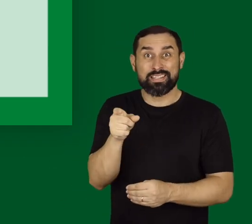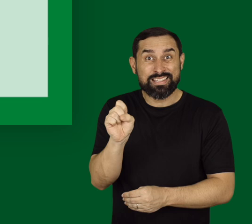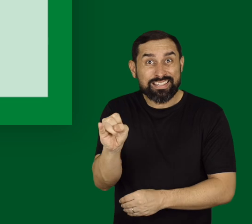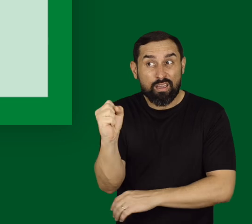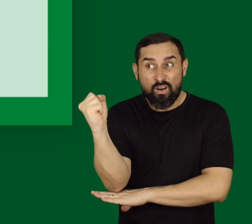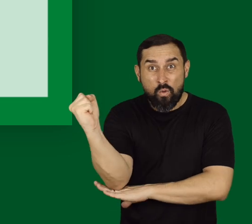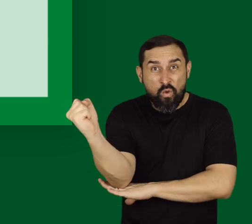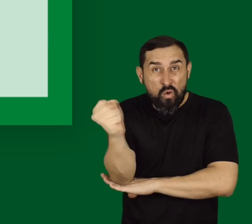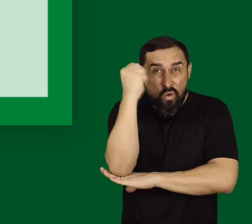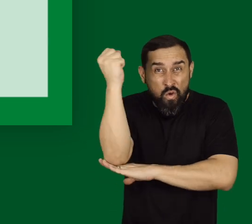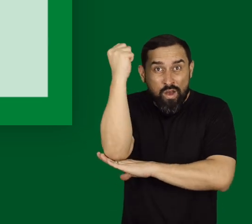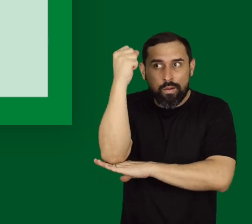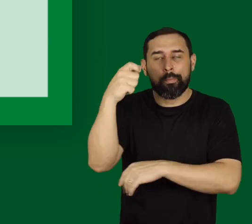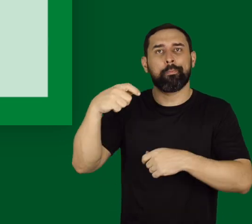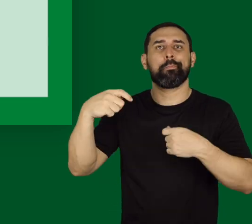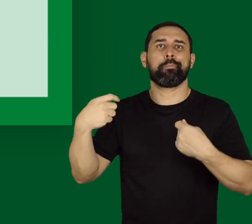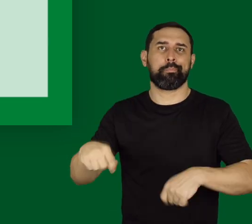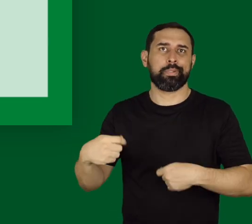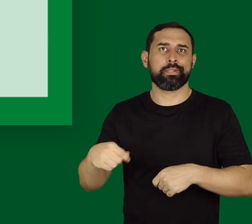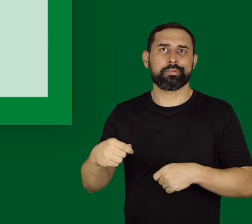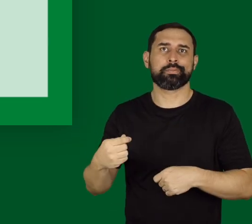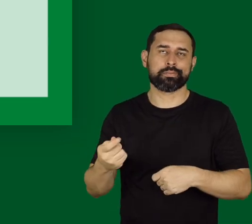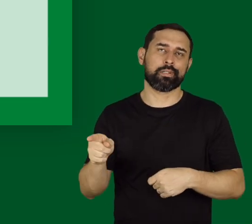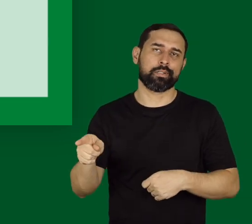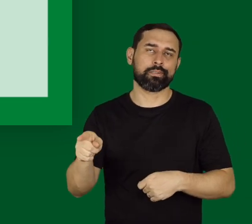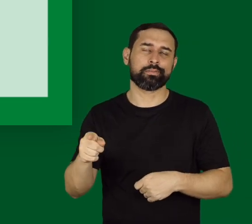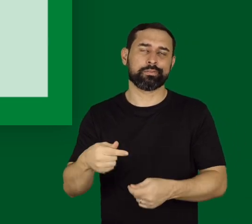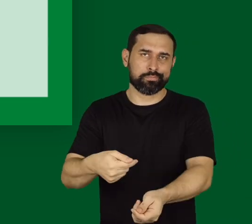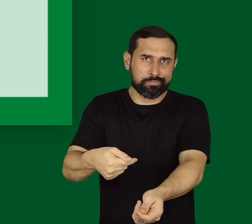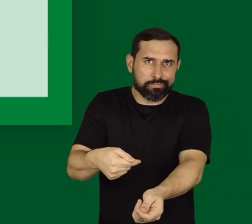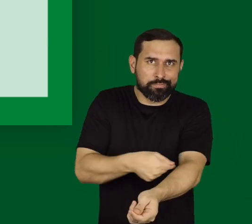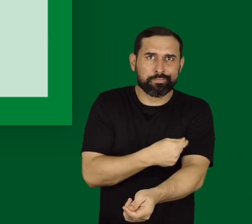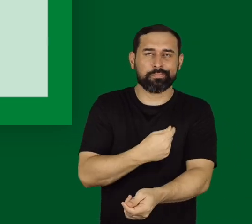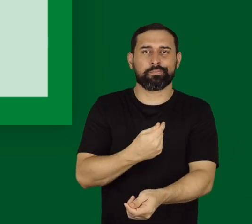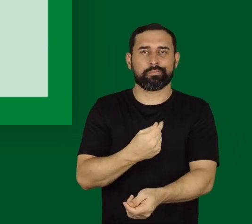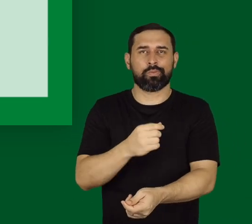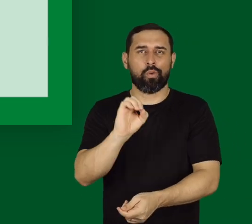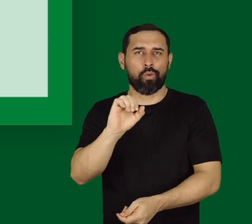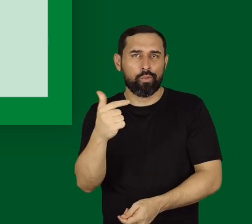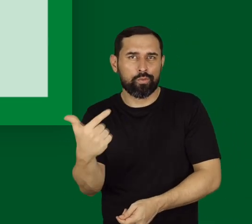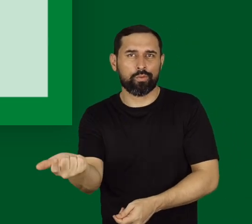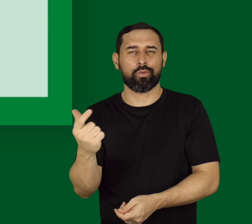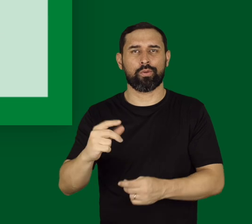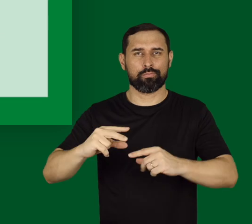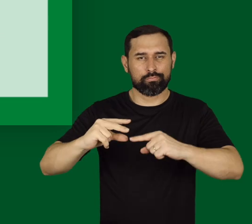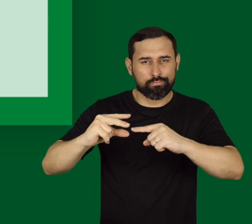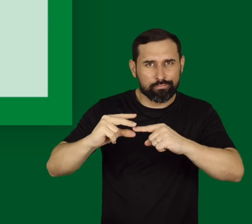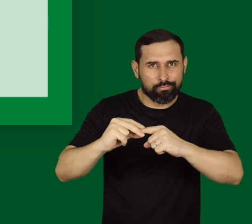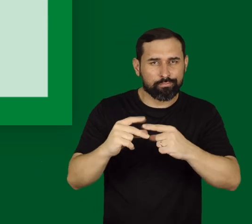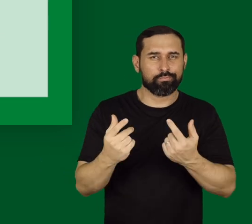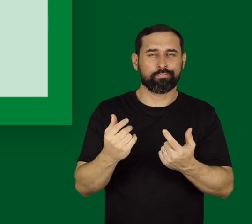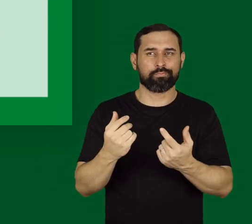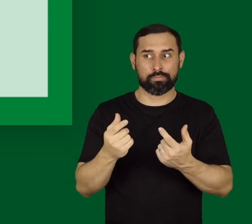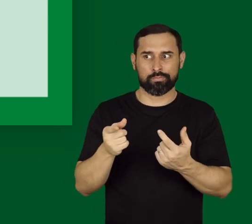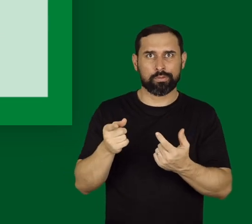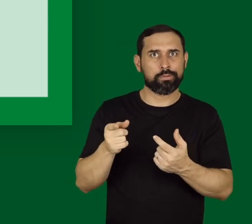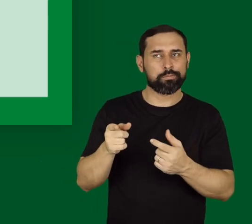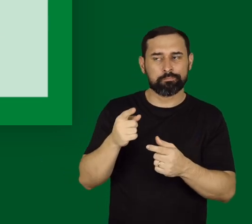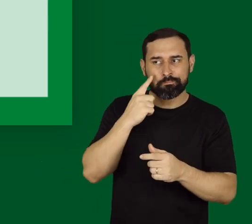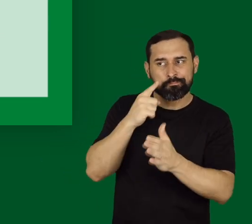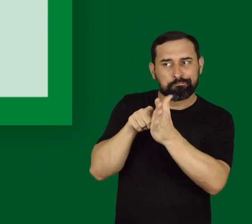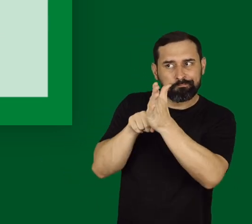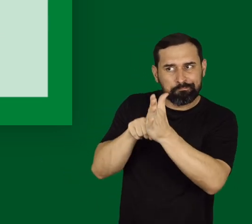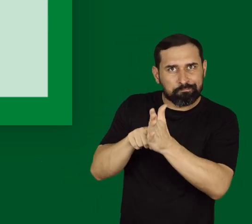choque hipovolêmico? Então lembrar, né, toda criança grave ele merece monitorização, oxigênio e veia. Então identifica o ritmo cardíaco,